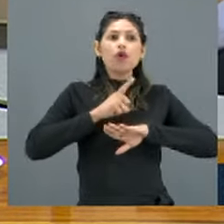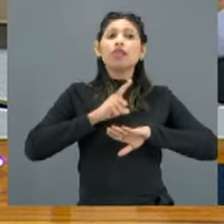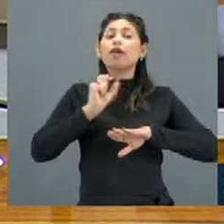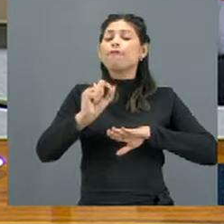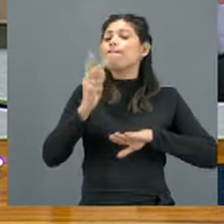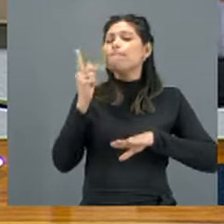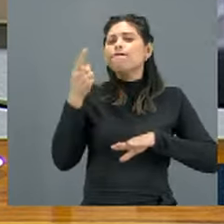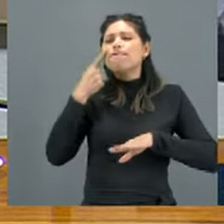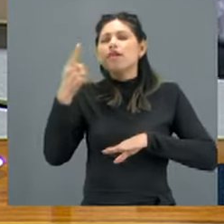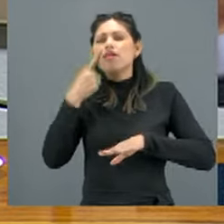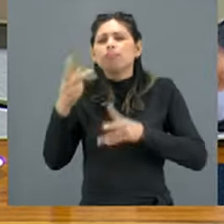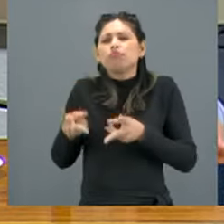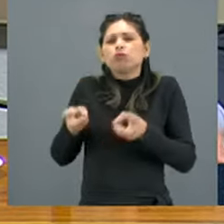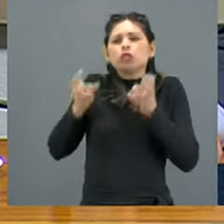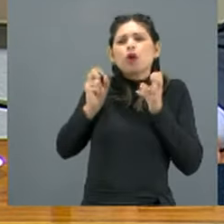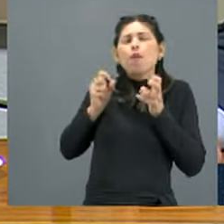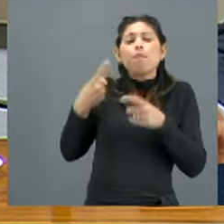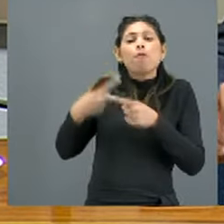mentor, a ONG